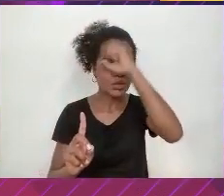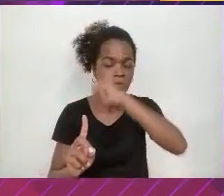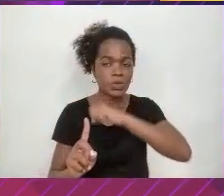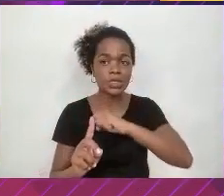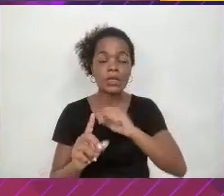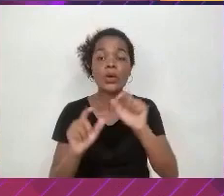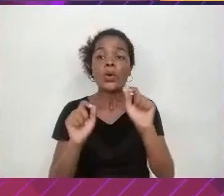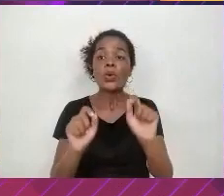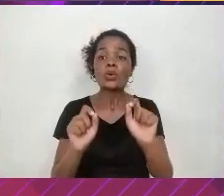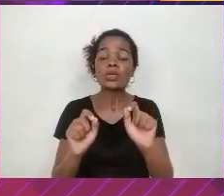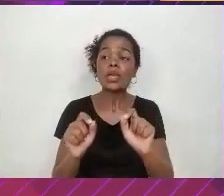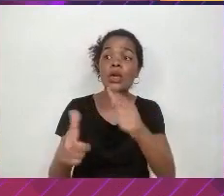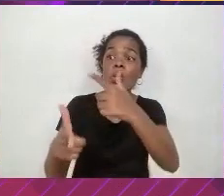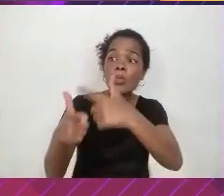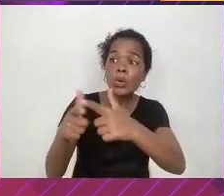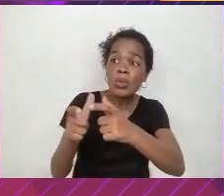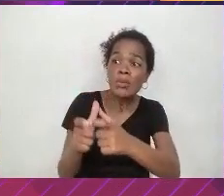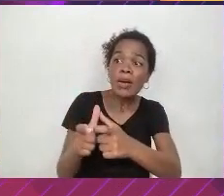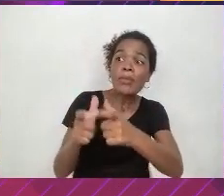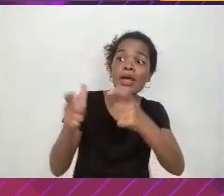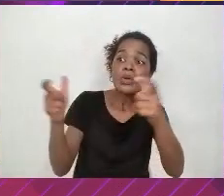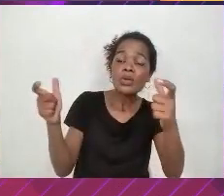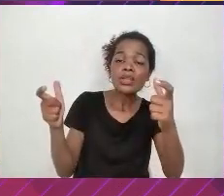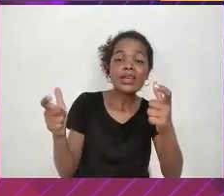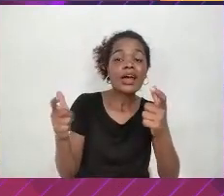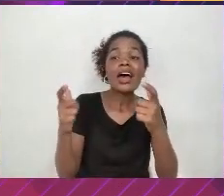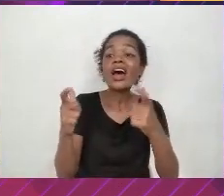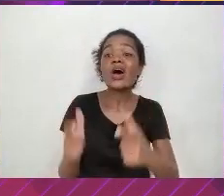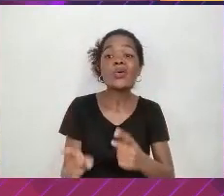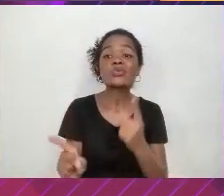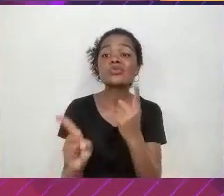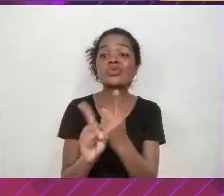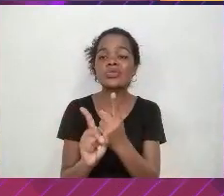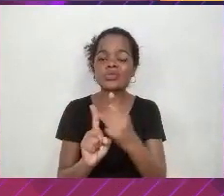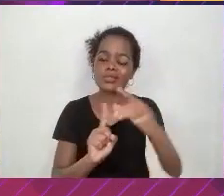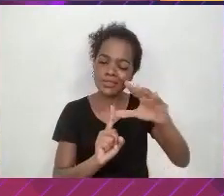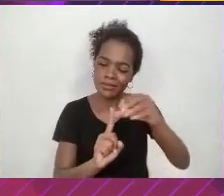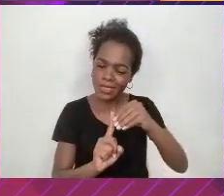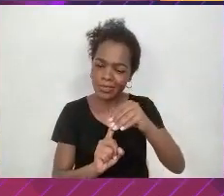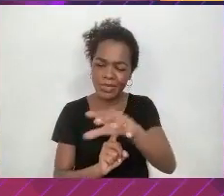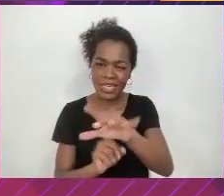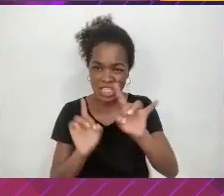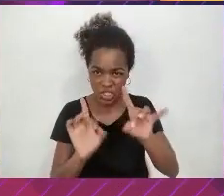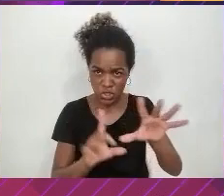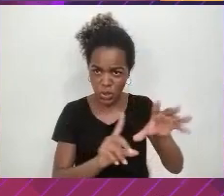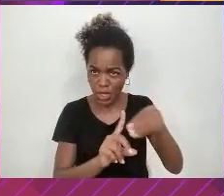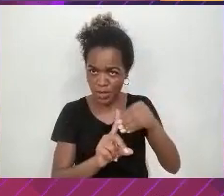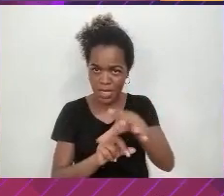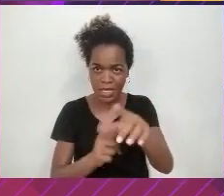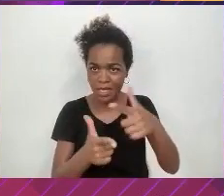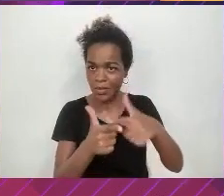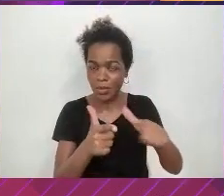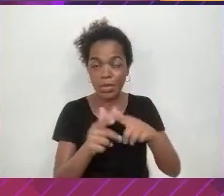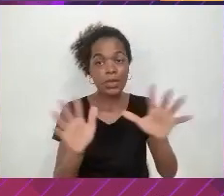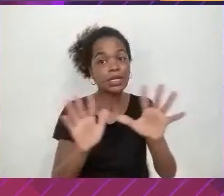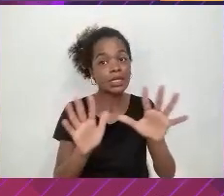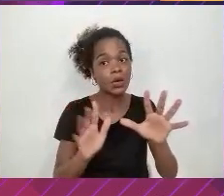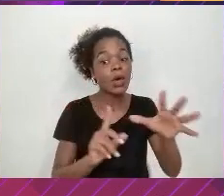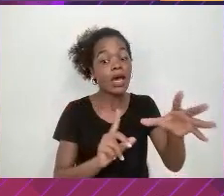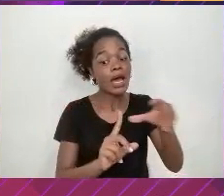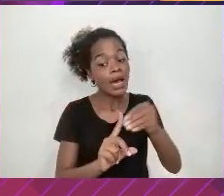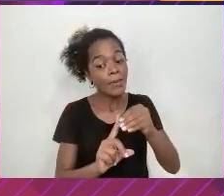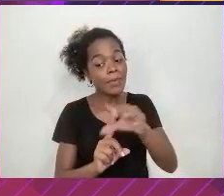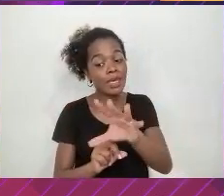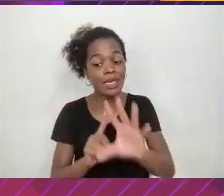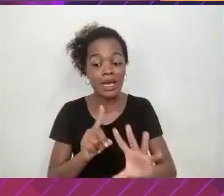maioria dos problemas da nossa API vem dos dados. Não é só a API que dá problema. A API ela dá o problema porque ela não tem de onde